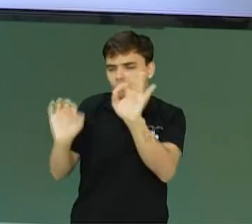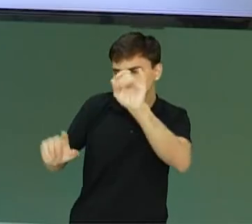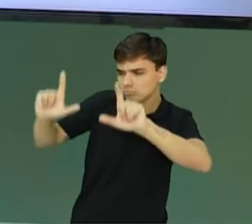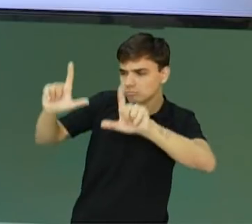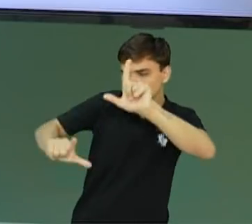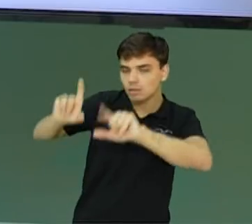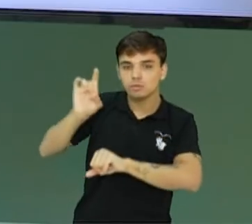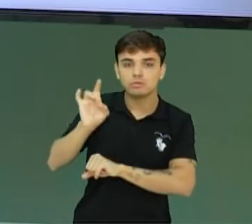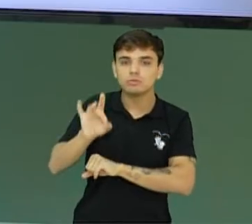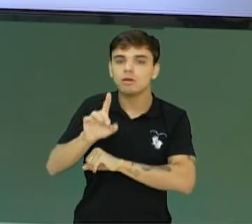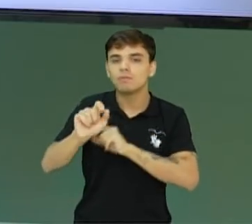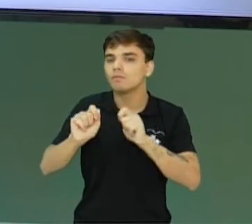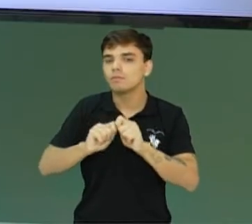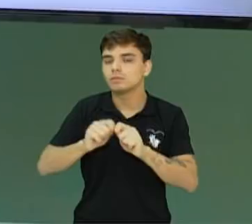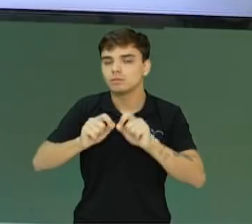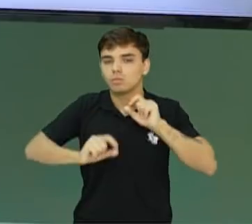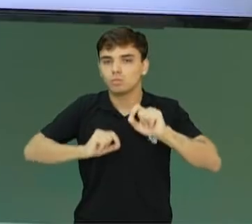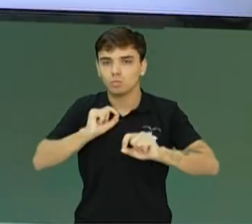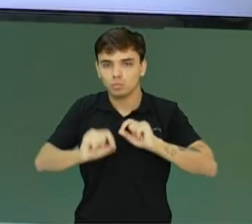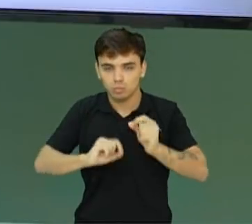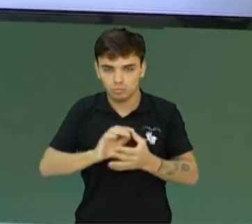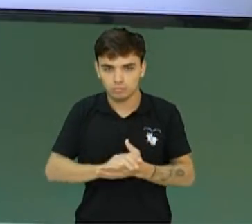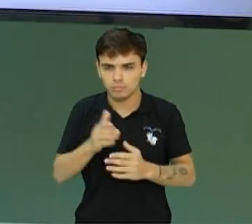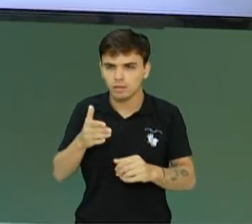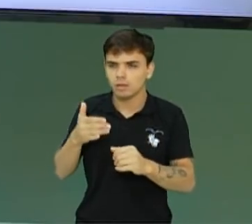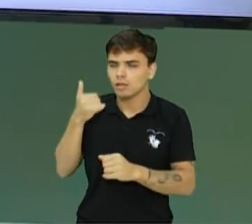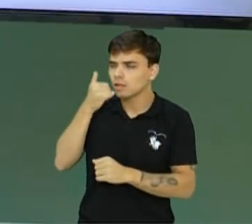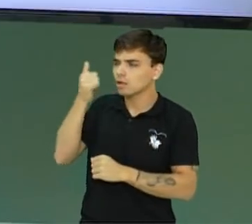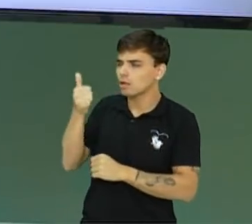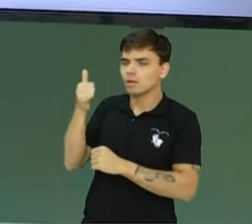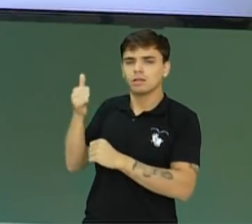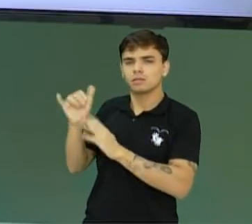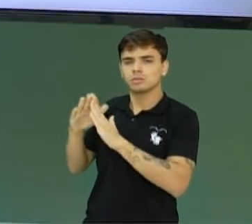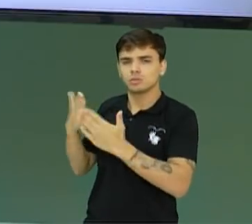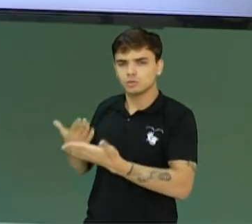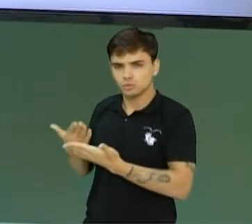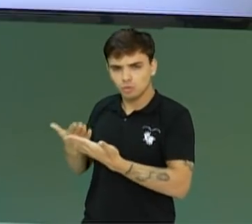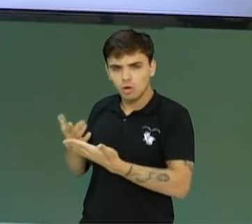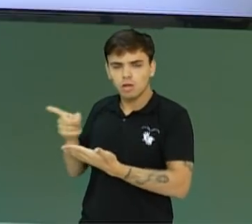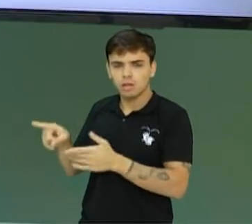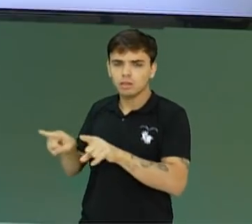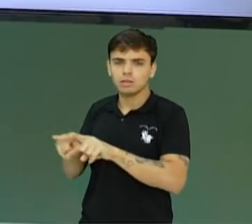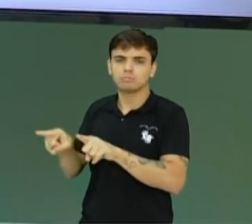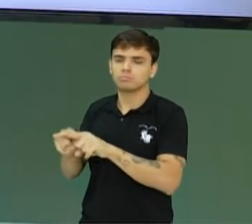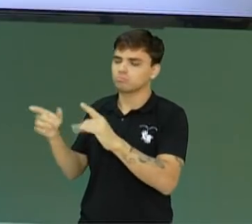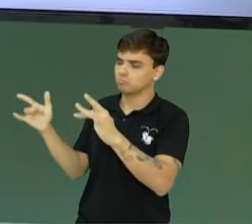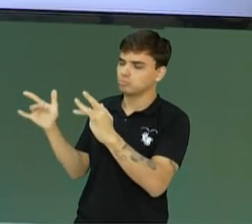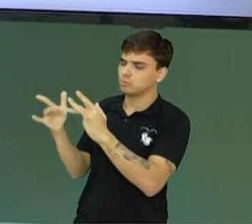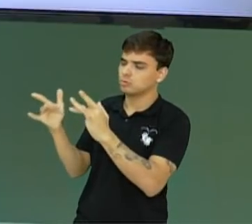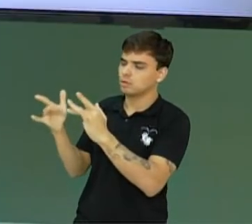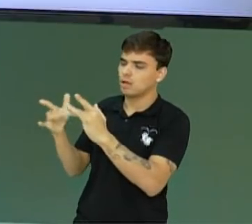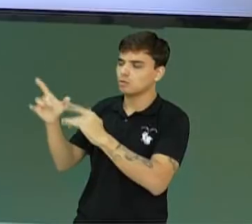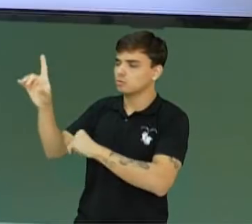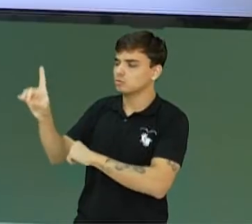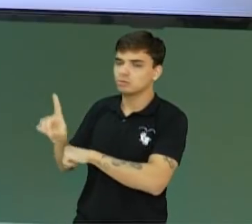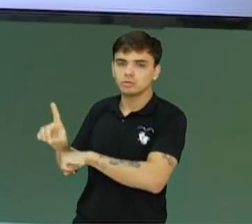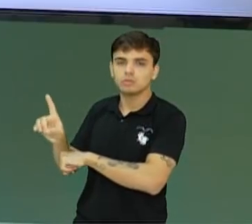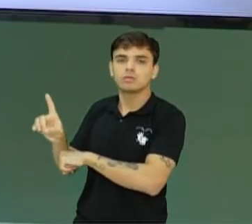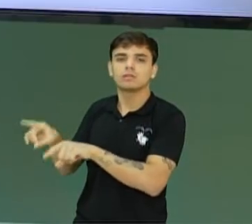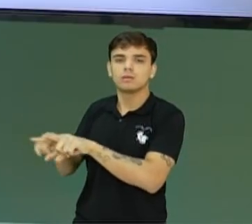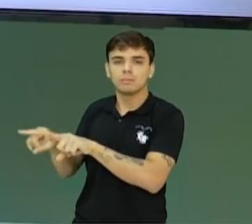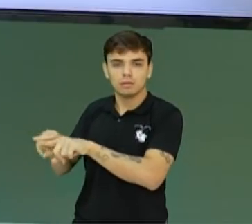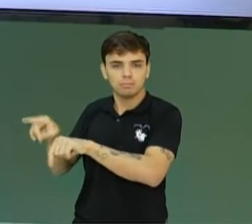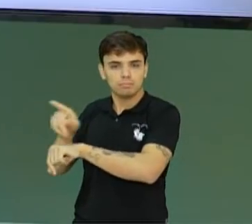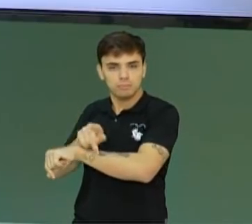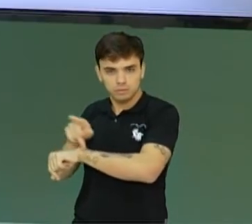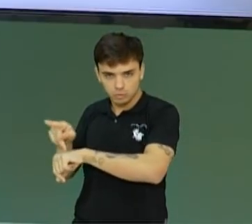pela TV, o que você vai fazer? Vai ligar na escola, vai falar com a tua diretora, com a tua pedagoga, pede o teu material impresso